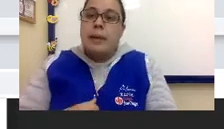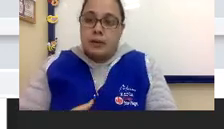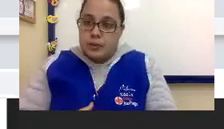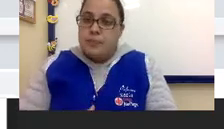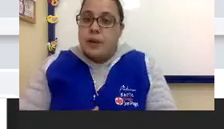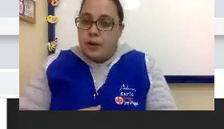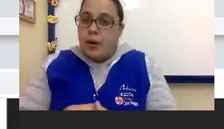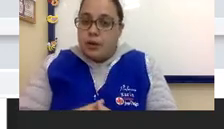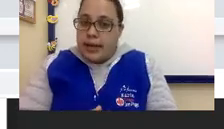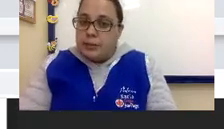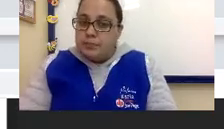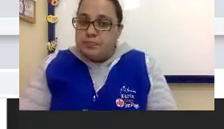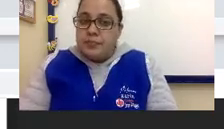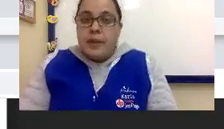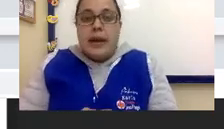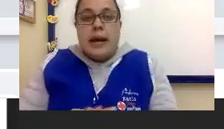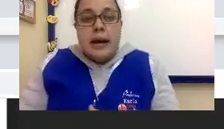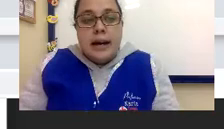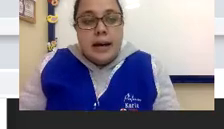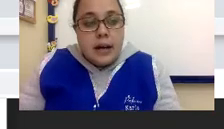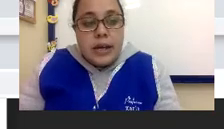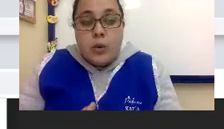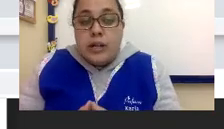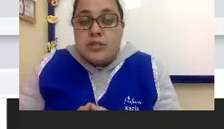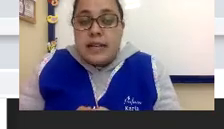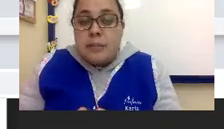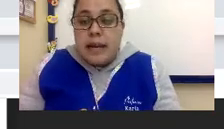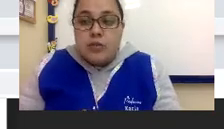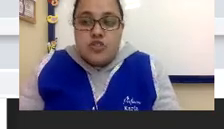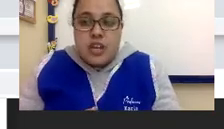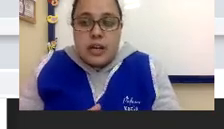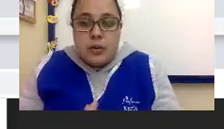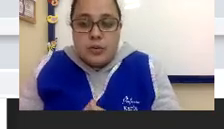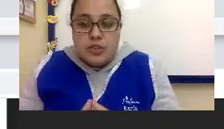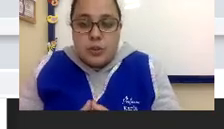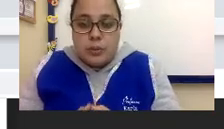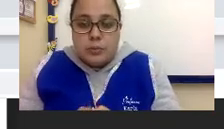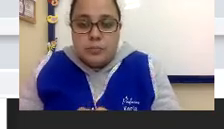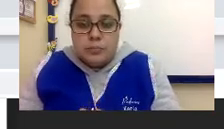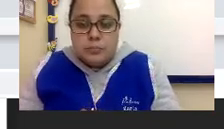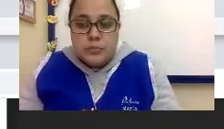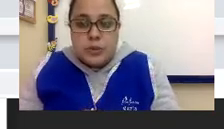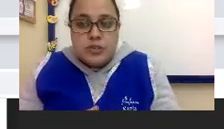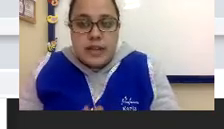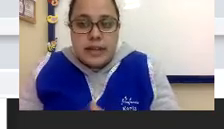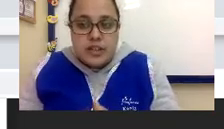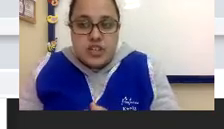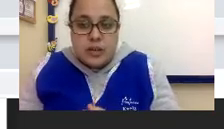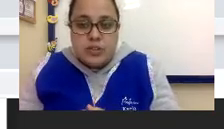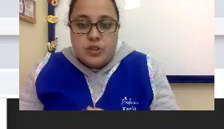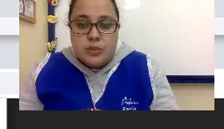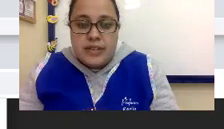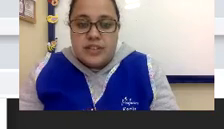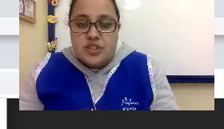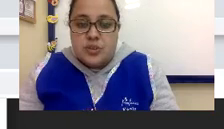o alimento, ok? E quando os alimentos chegam ao estômago? Quando será que eles